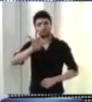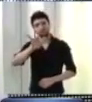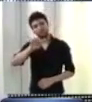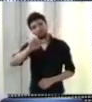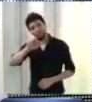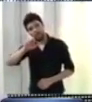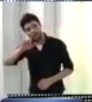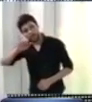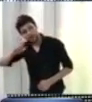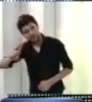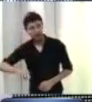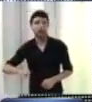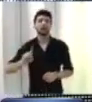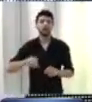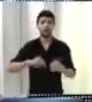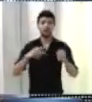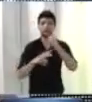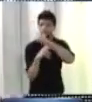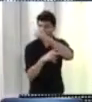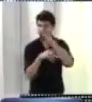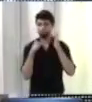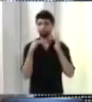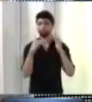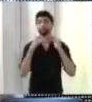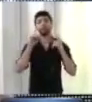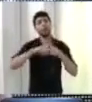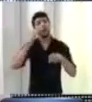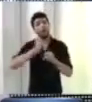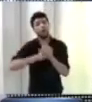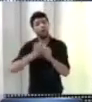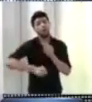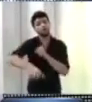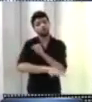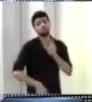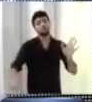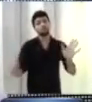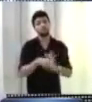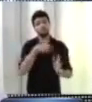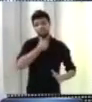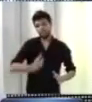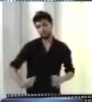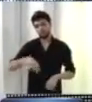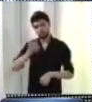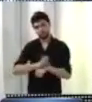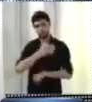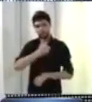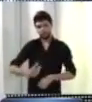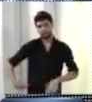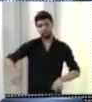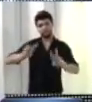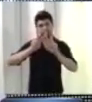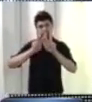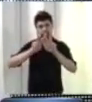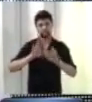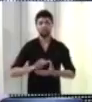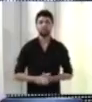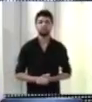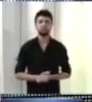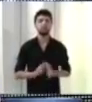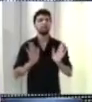Ferraz, segunda ponte da Frei Serafim, obras do governo do estado, governador Wellington Dias. Agora,